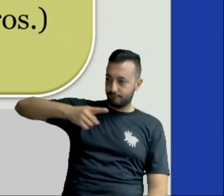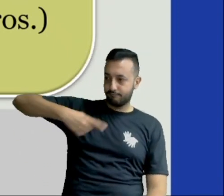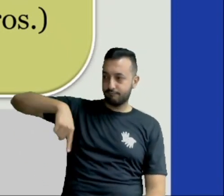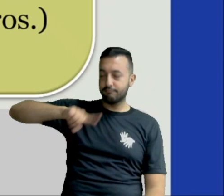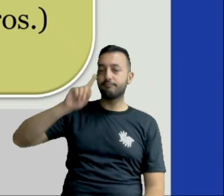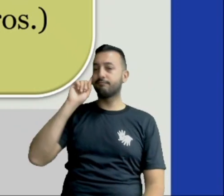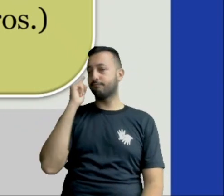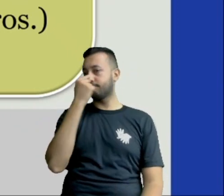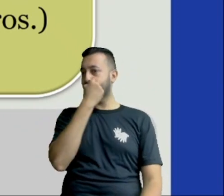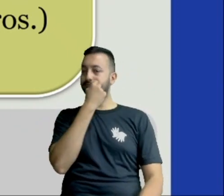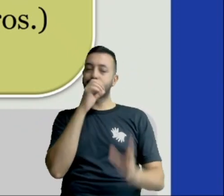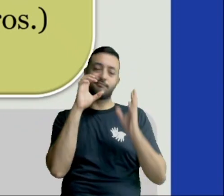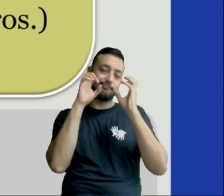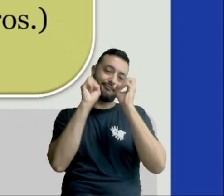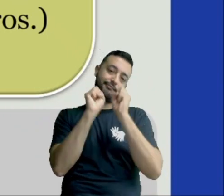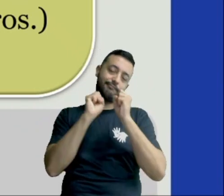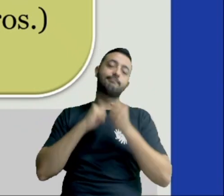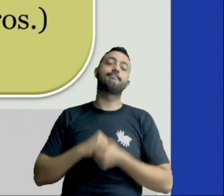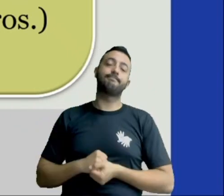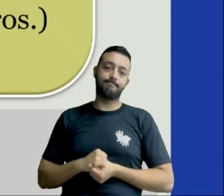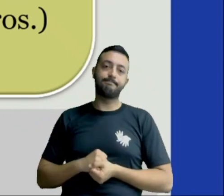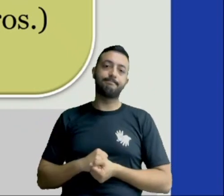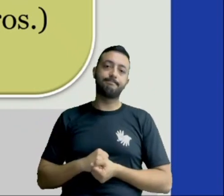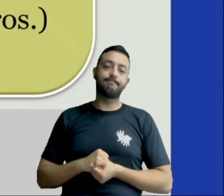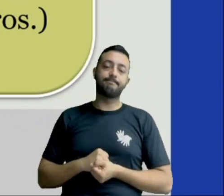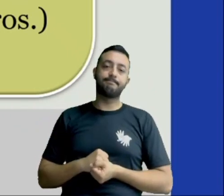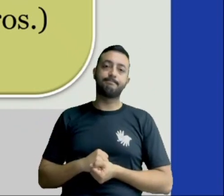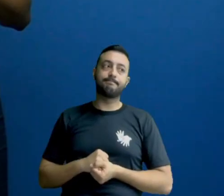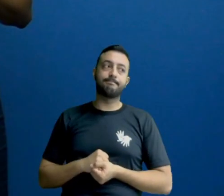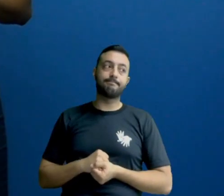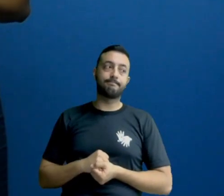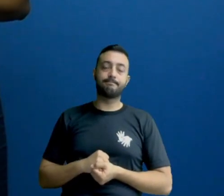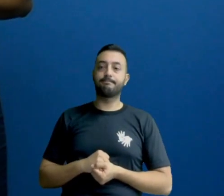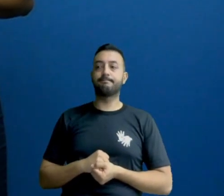eyes. Nós temos olhos escuros.